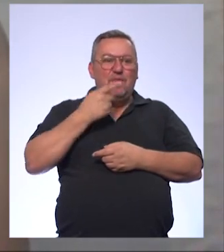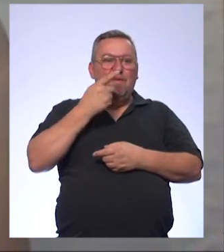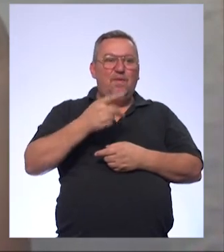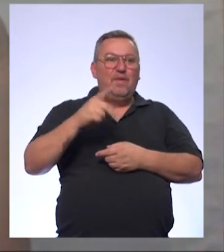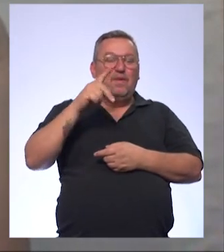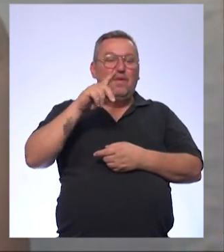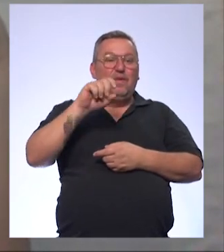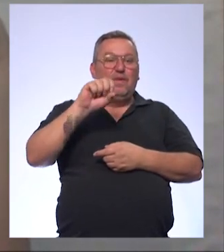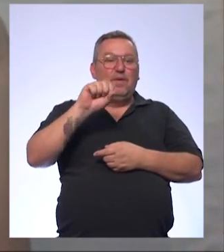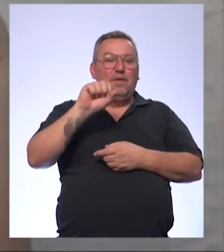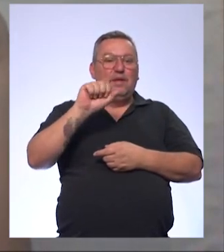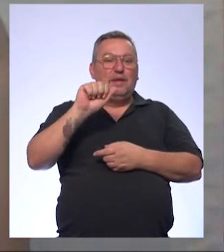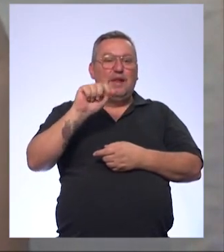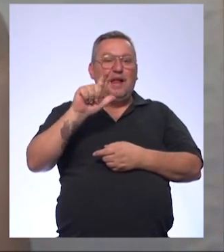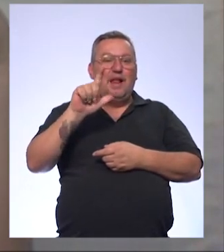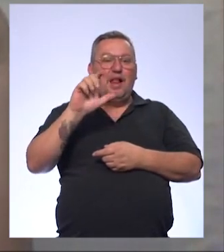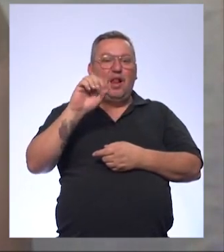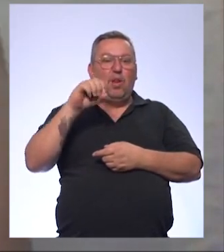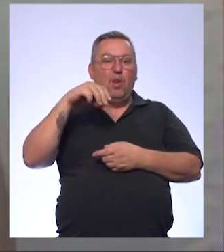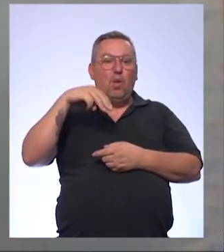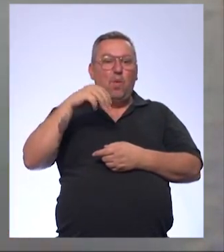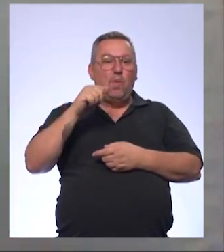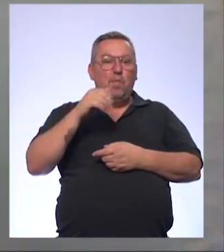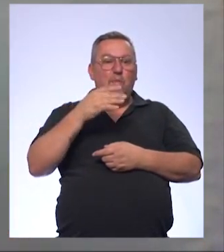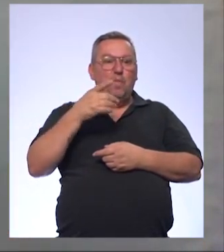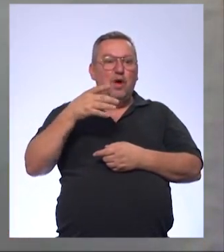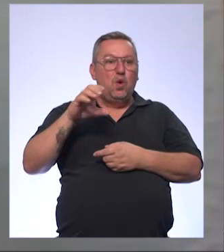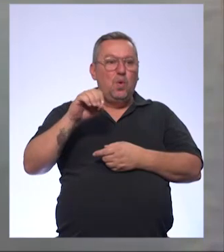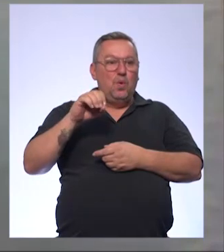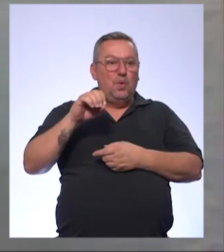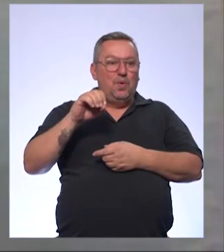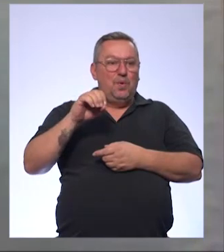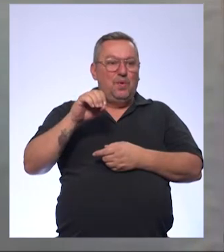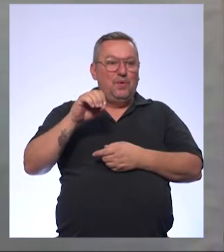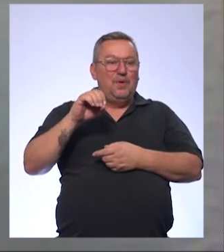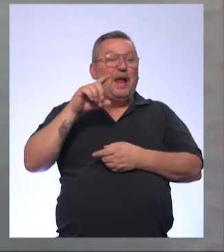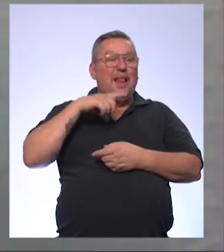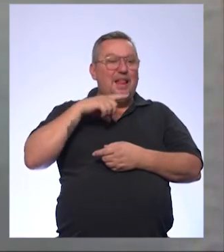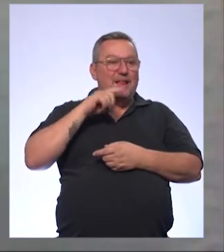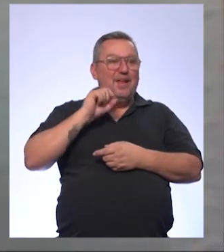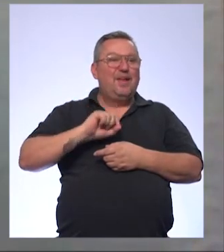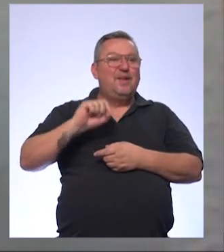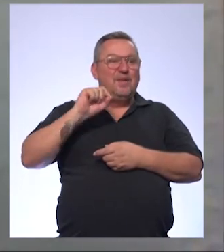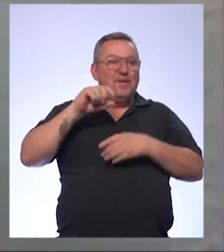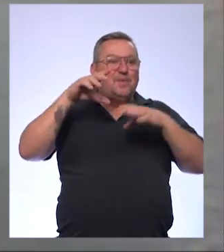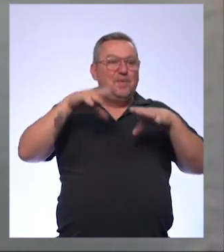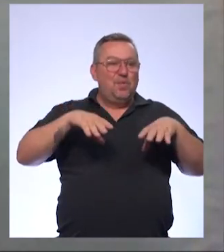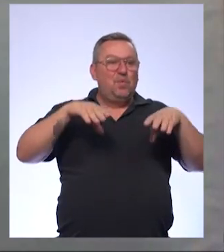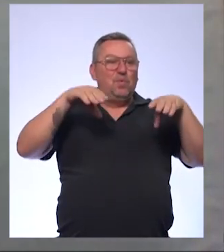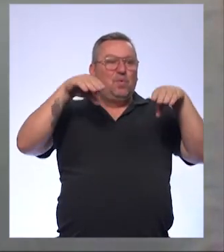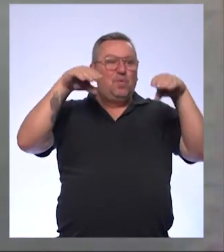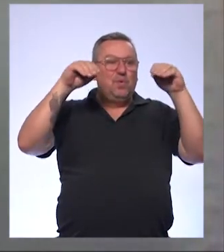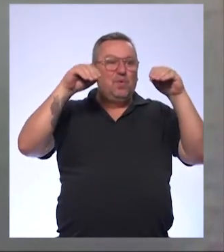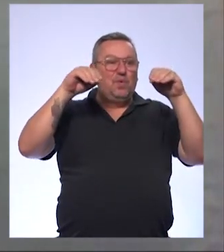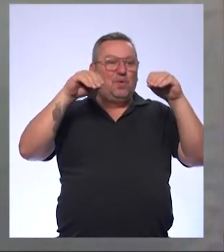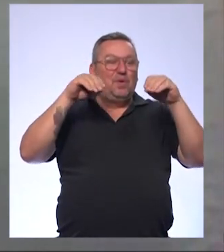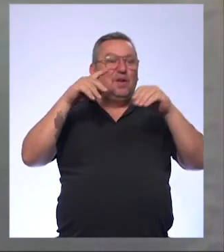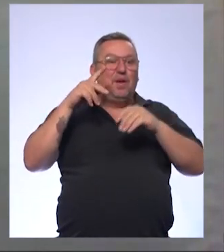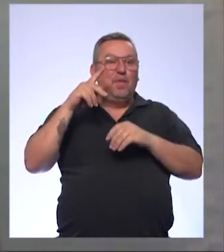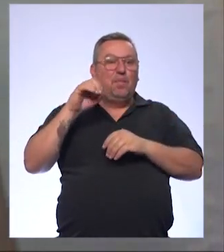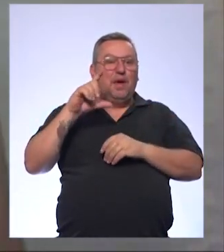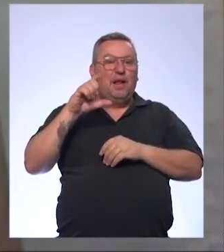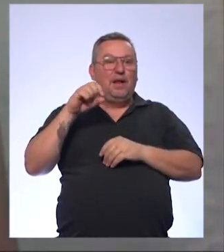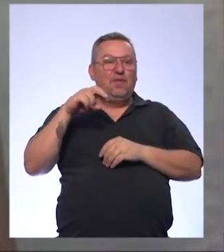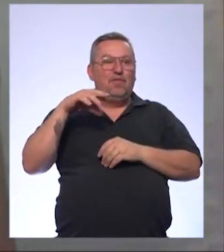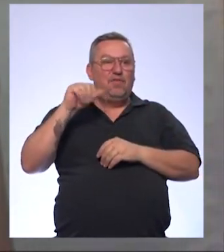rei Salomão. Inclusive, o rei Salomão, ele tem até um templo de Salomão, né? Lá na Palestina.